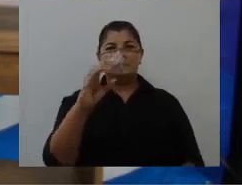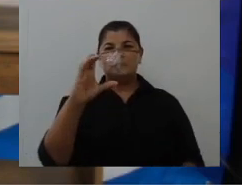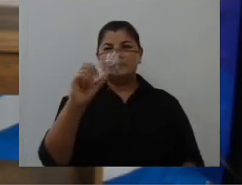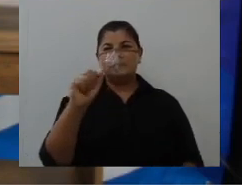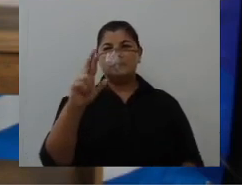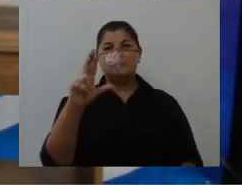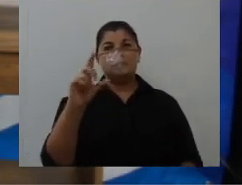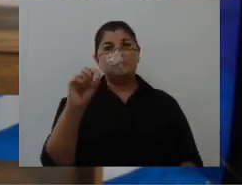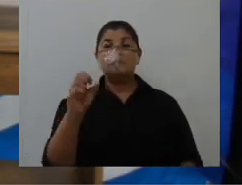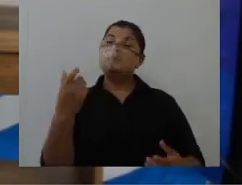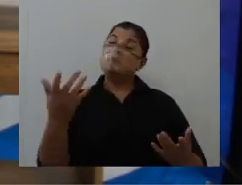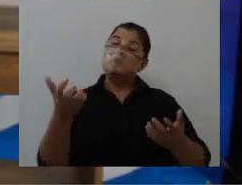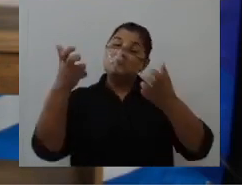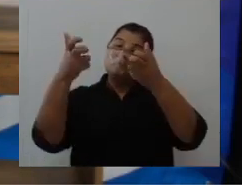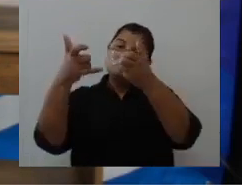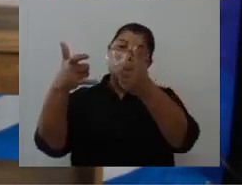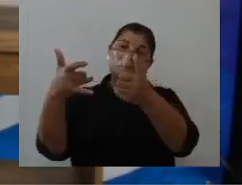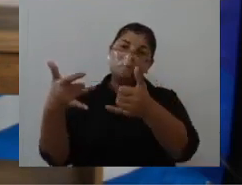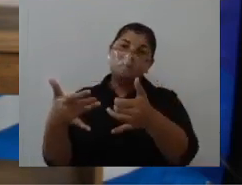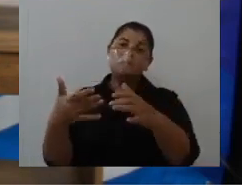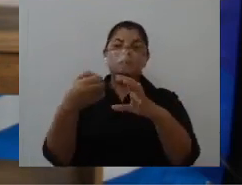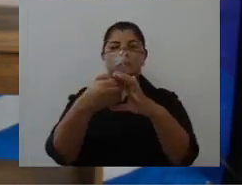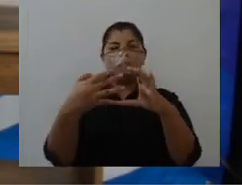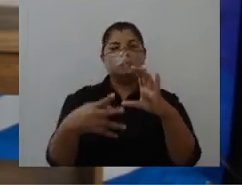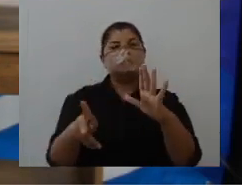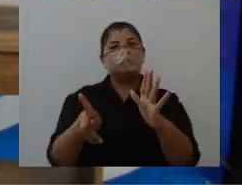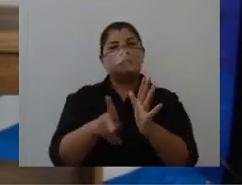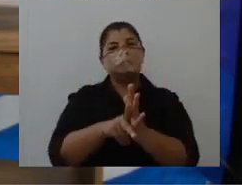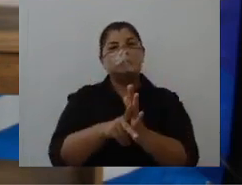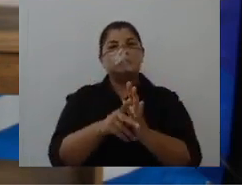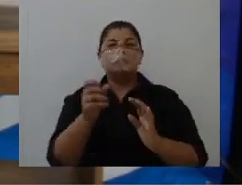cantor. Por exemplo, se eu digo para vocês,